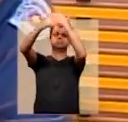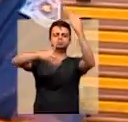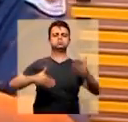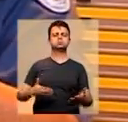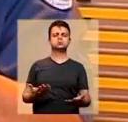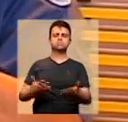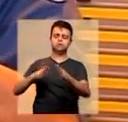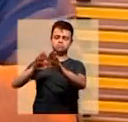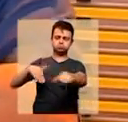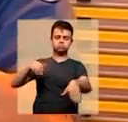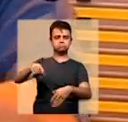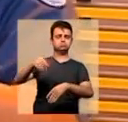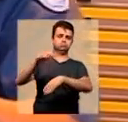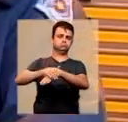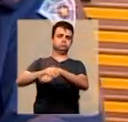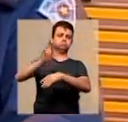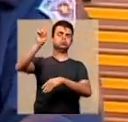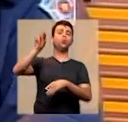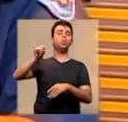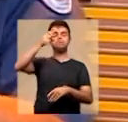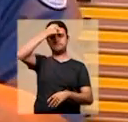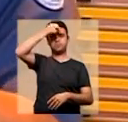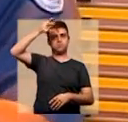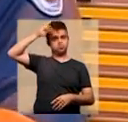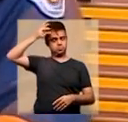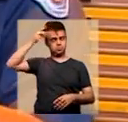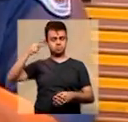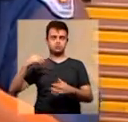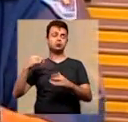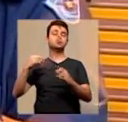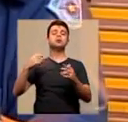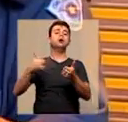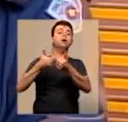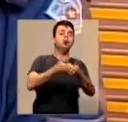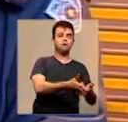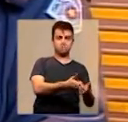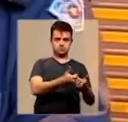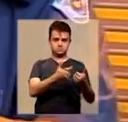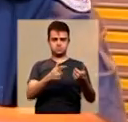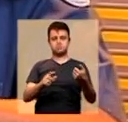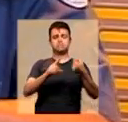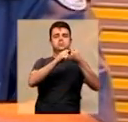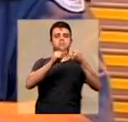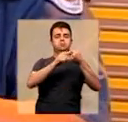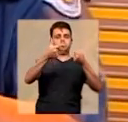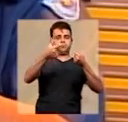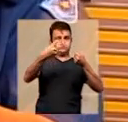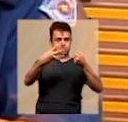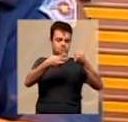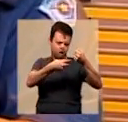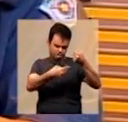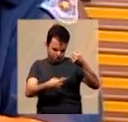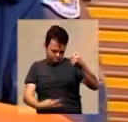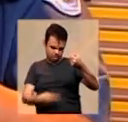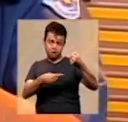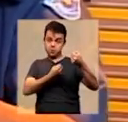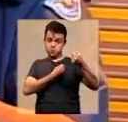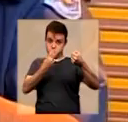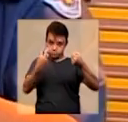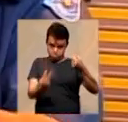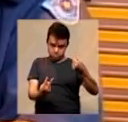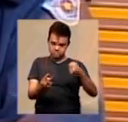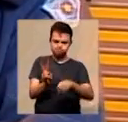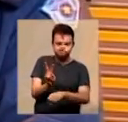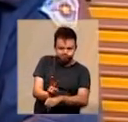o trânsito na cidade cabe ao Poder Público Municipal. Então, com base no artigo 24, inciso 2, o que é regulamentar o trânsito?